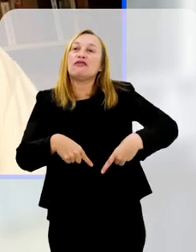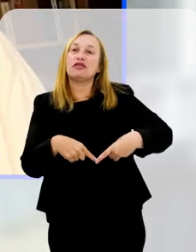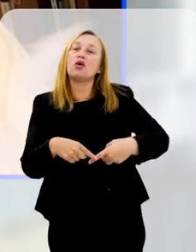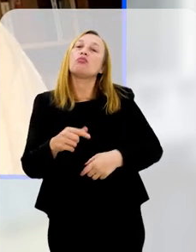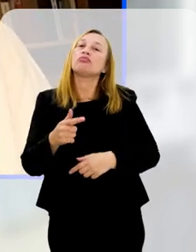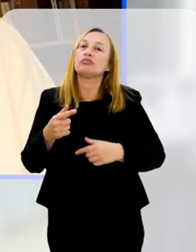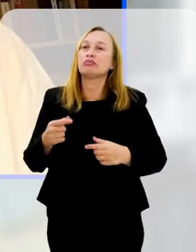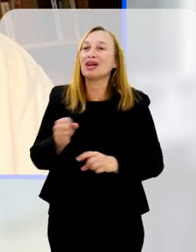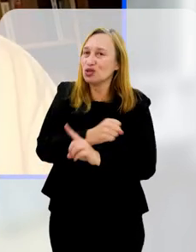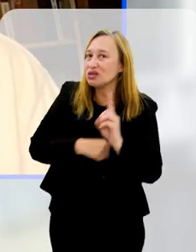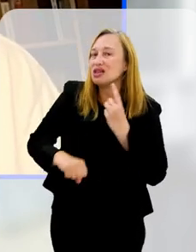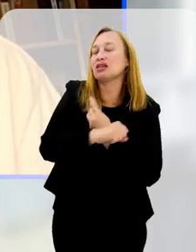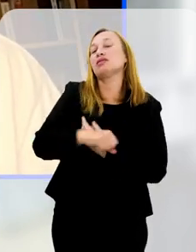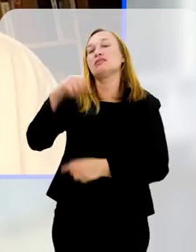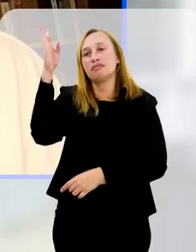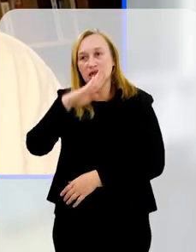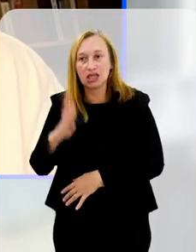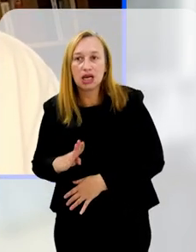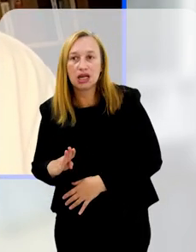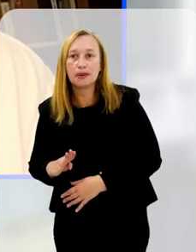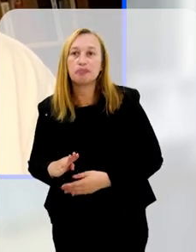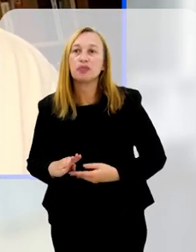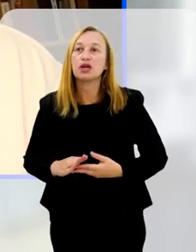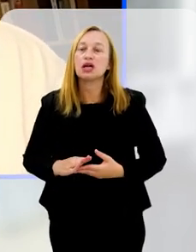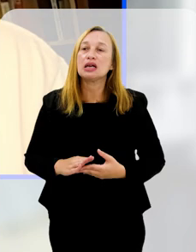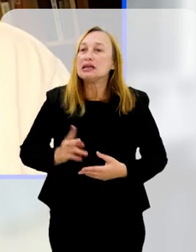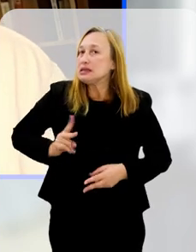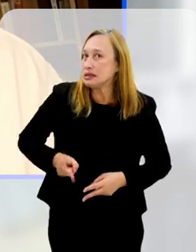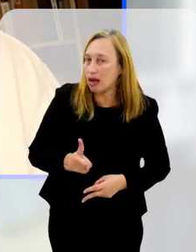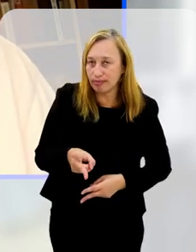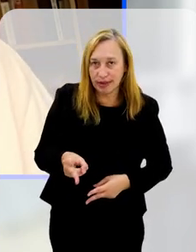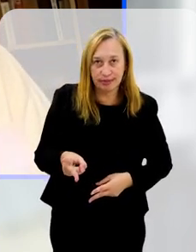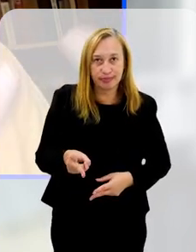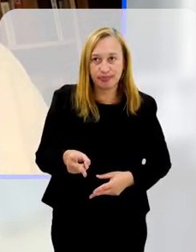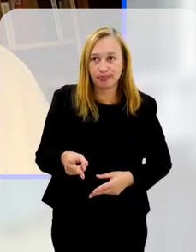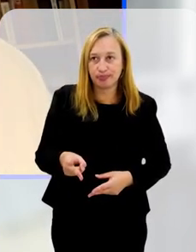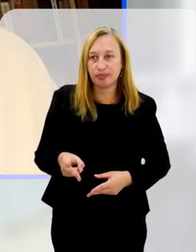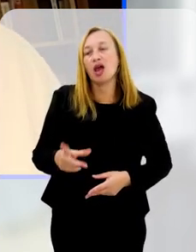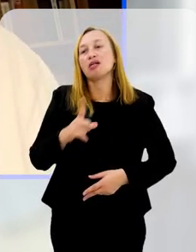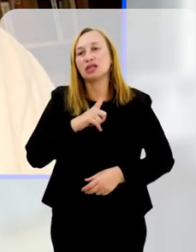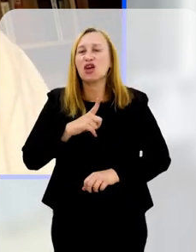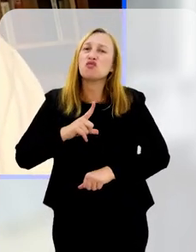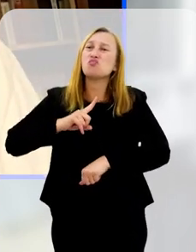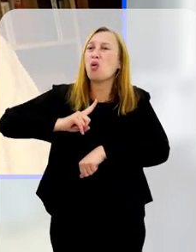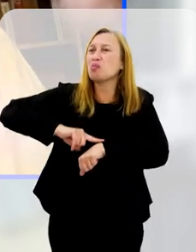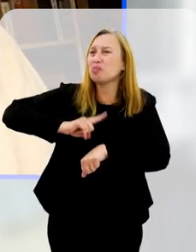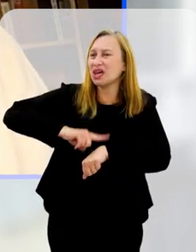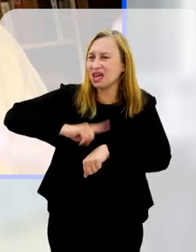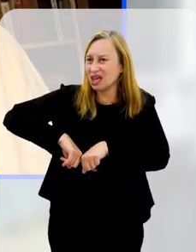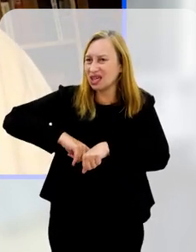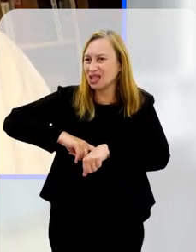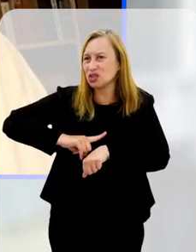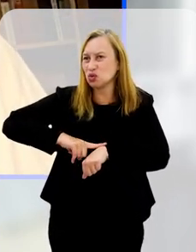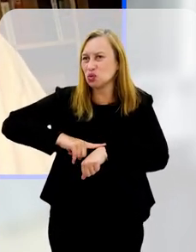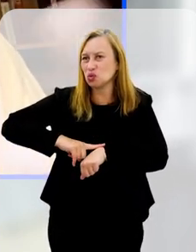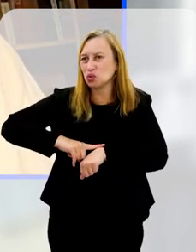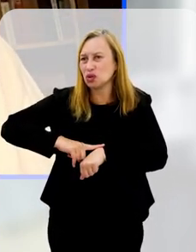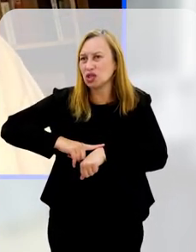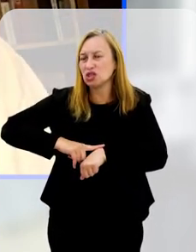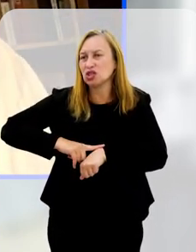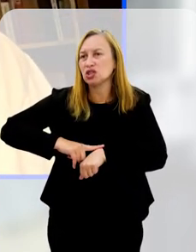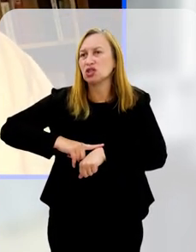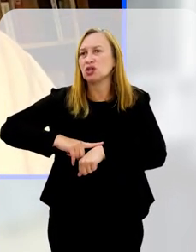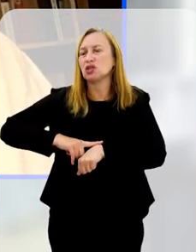né? Isso aí é um desafio para a sociedade brasileira, né? E sempre foi, né? Teve um momento que o